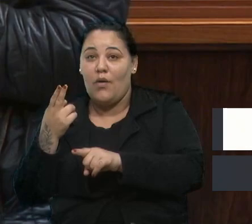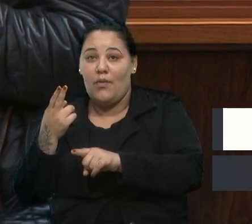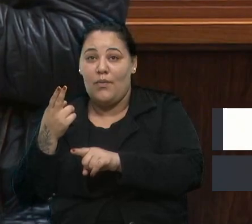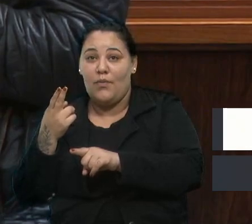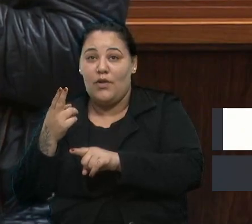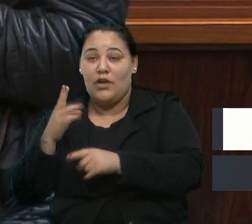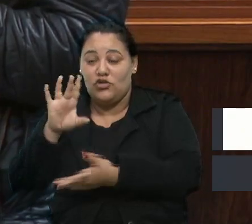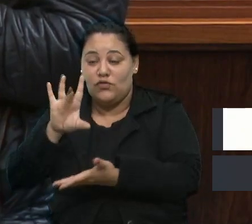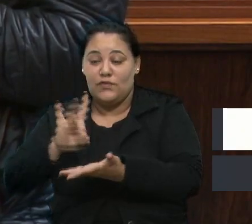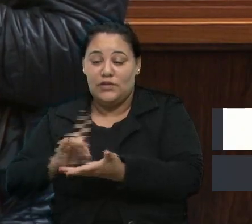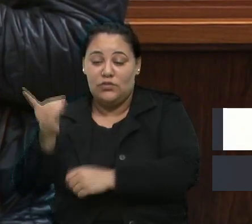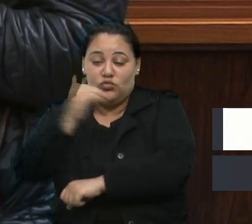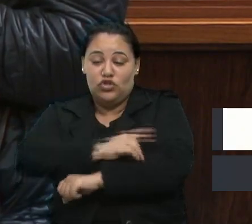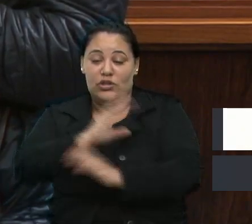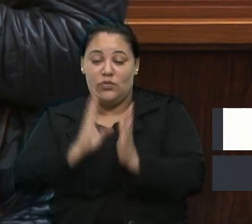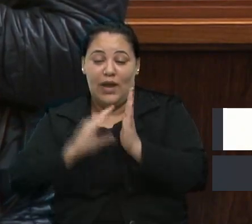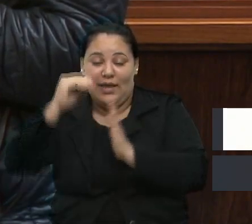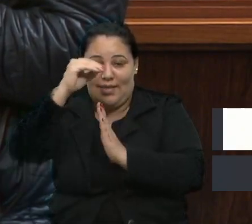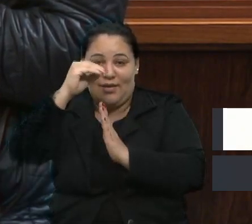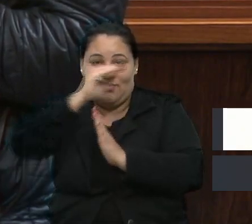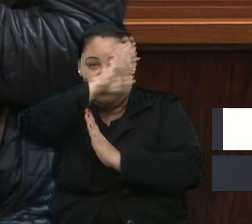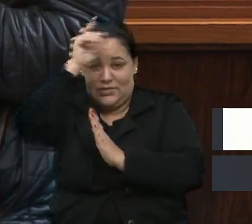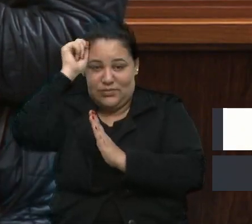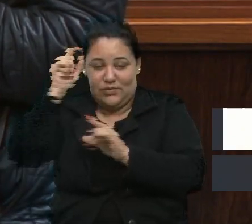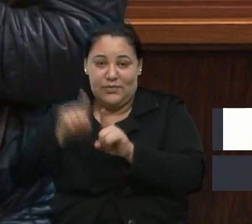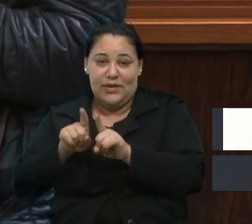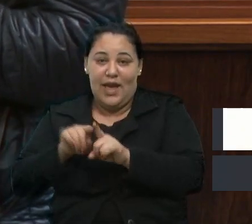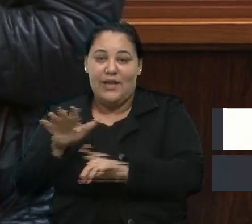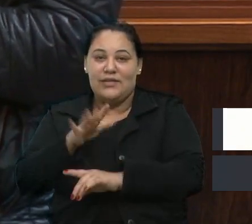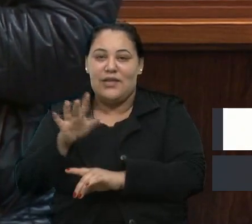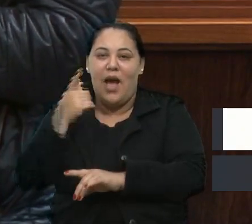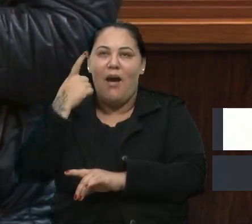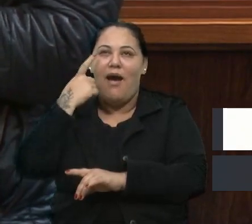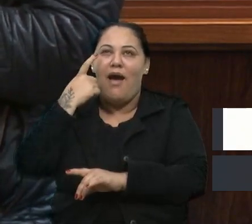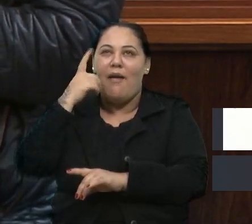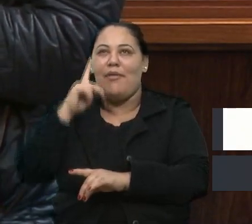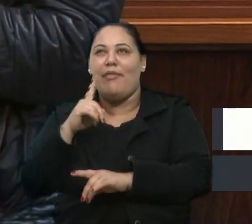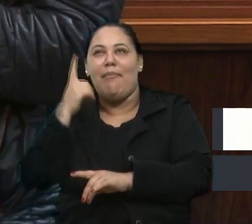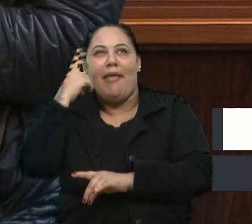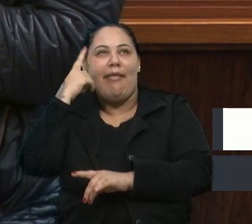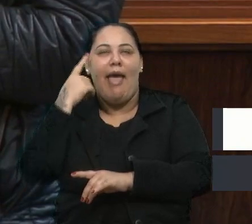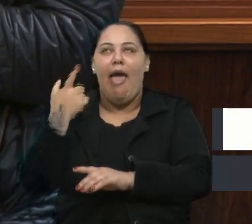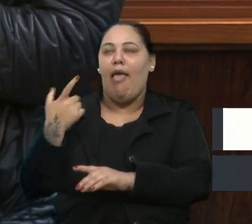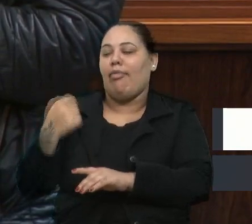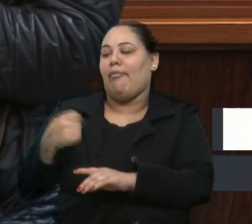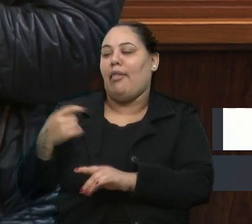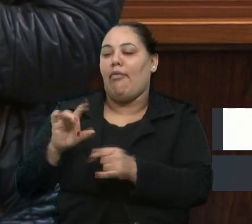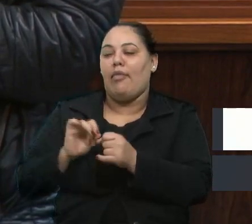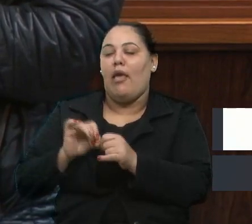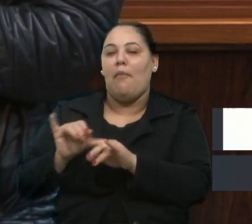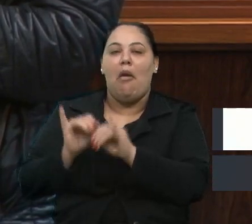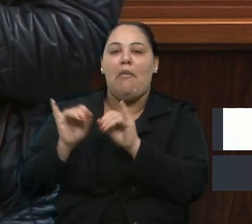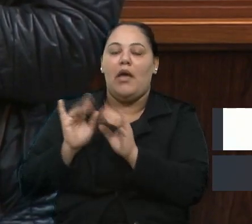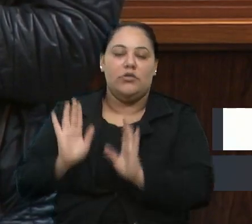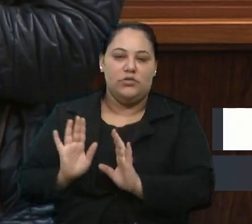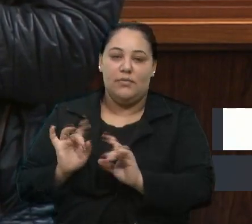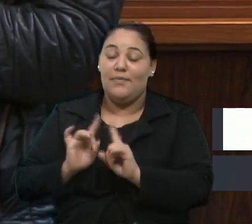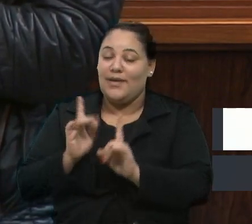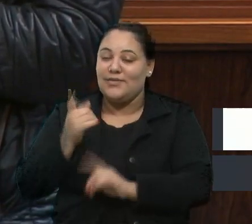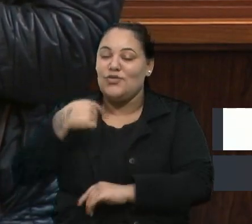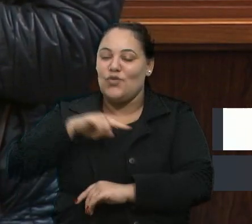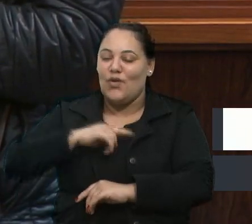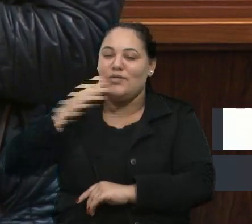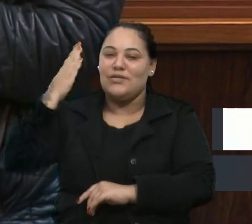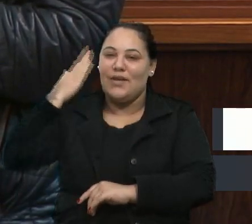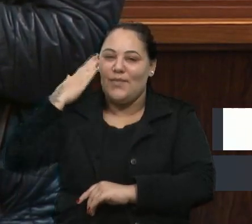data no município. Às vezes as pessoas podem achar isso desnecessário, mas a gente sabe a